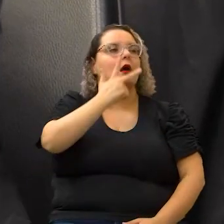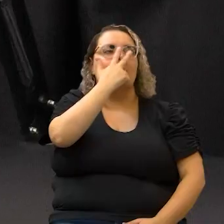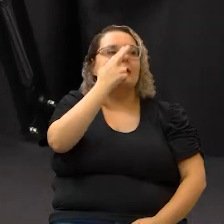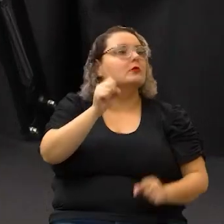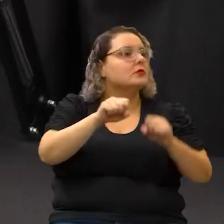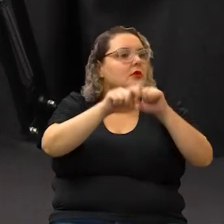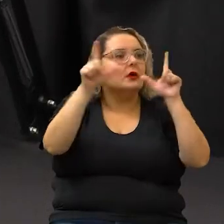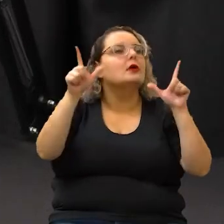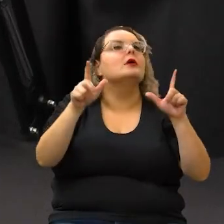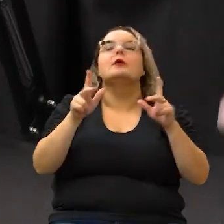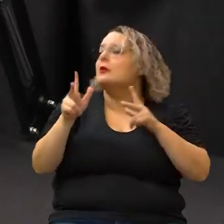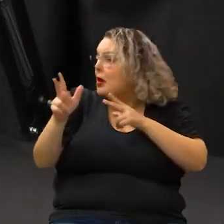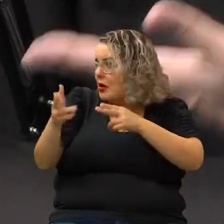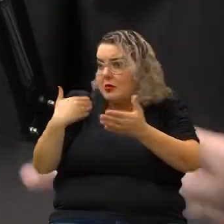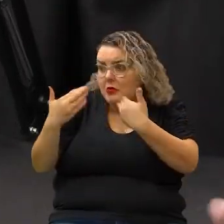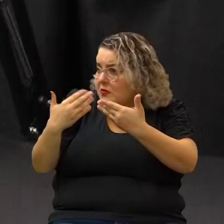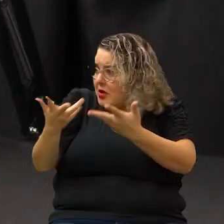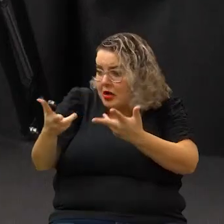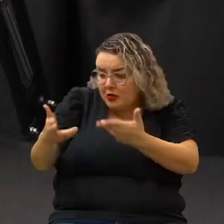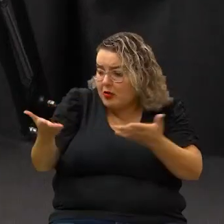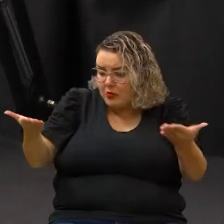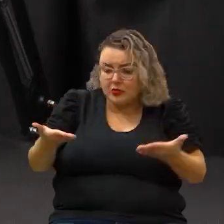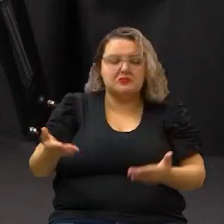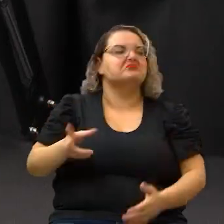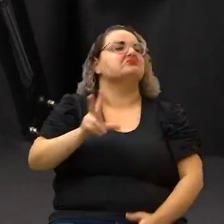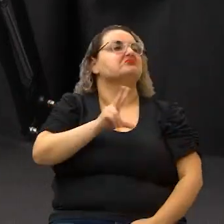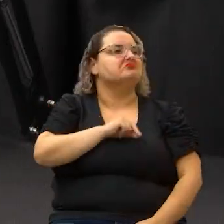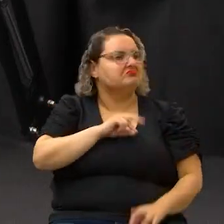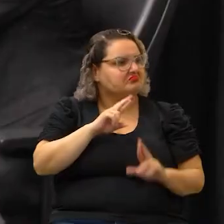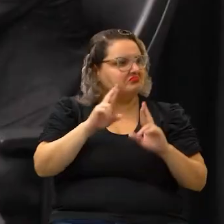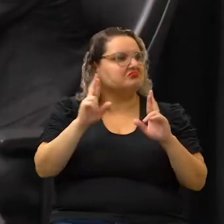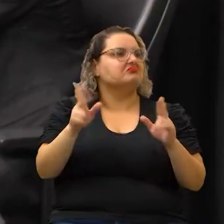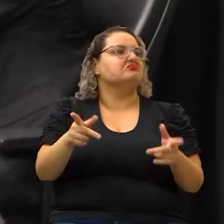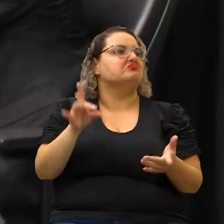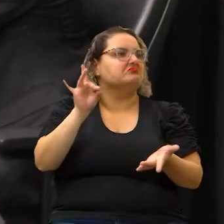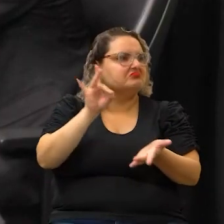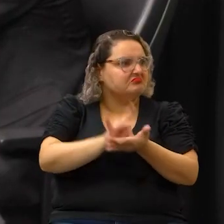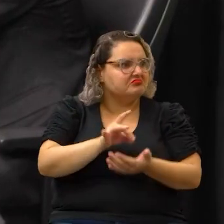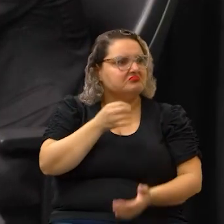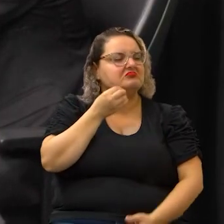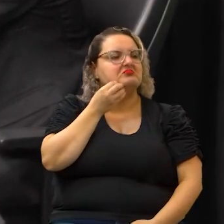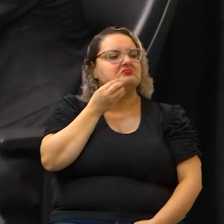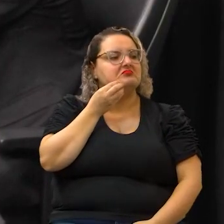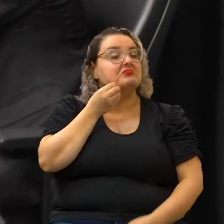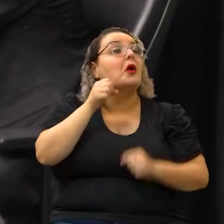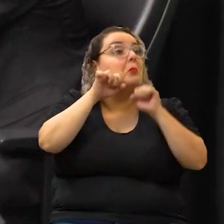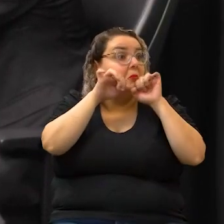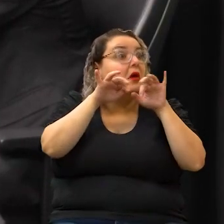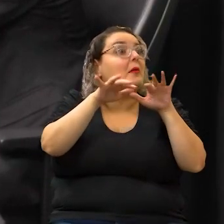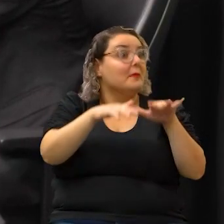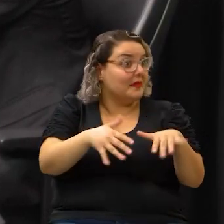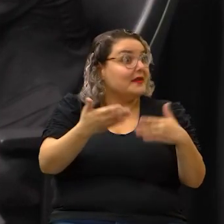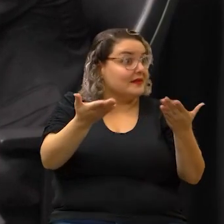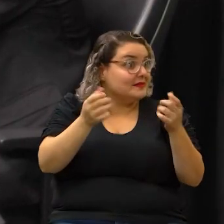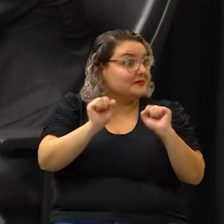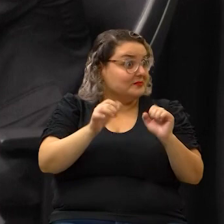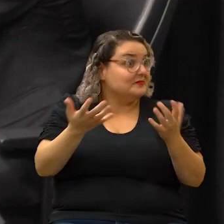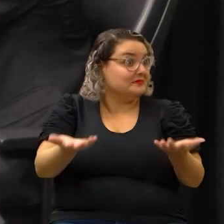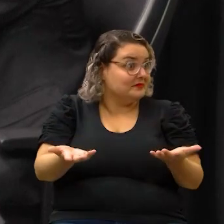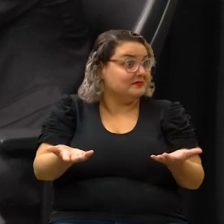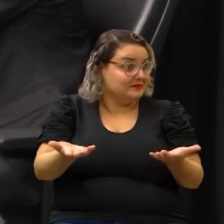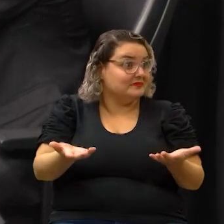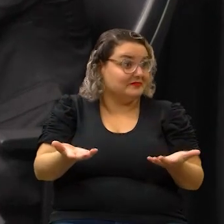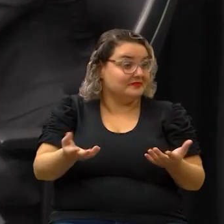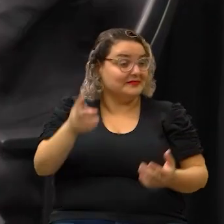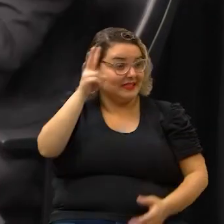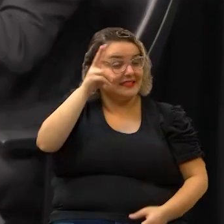se tivesse acordado o tempo todo. Como eu estou falando com você assim. Olha, que incrível. Incrível mesmo. É uma bênção poder,